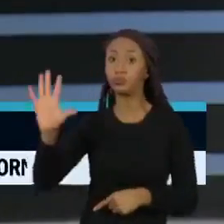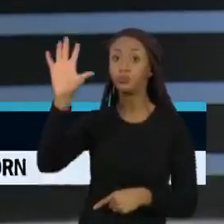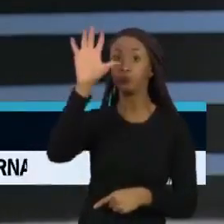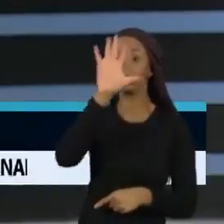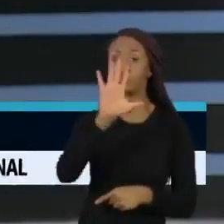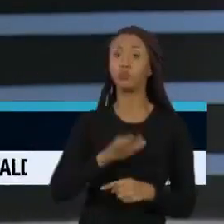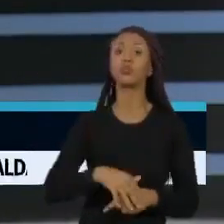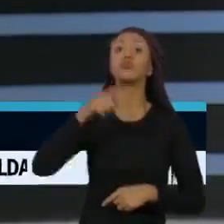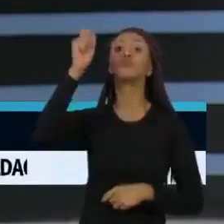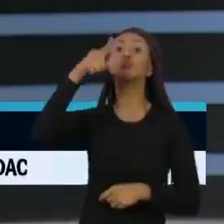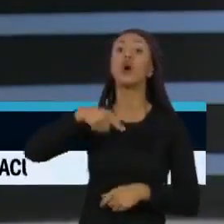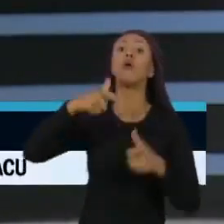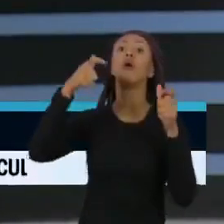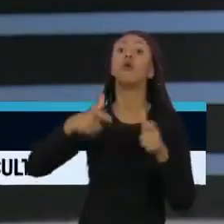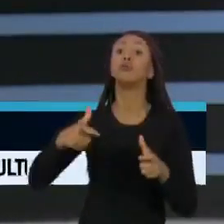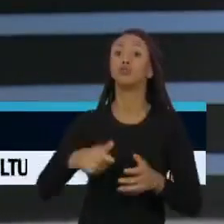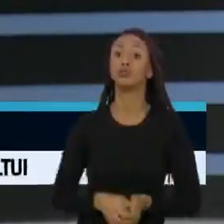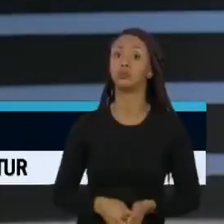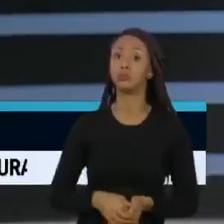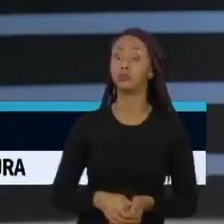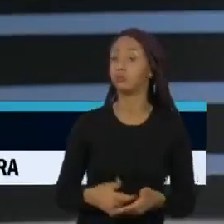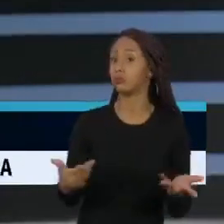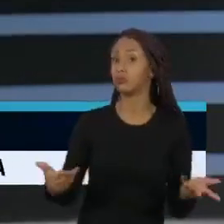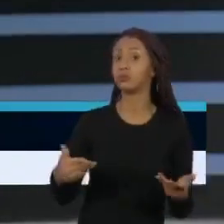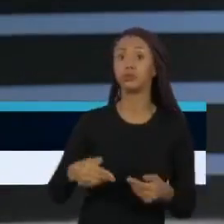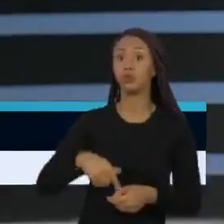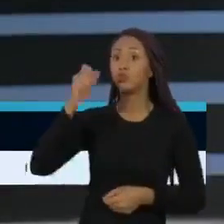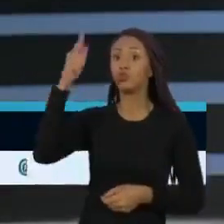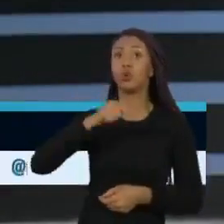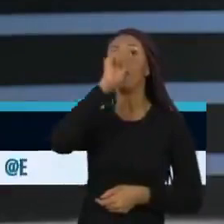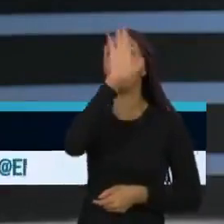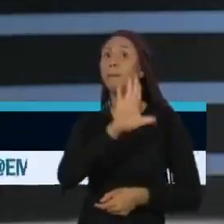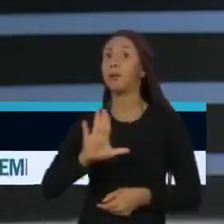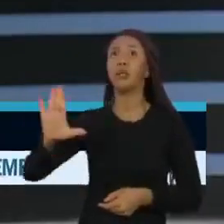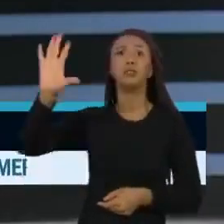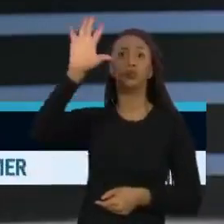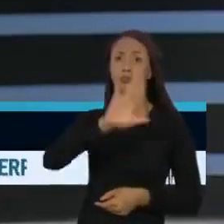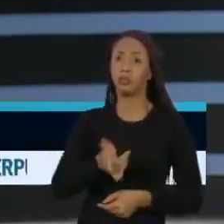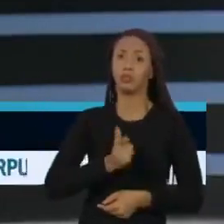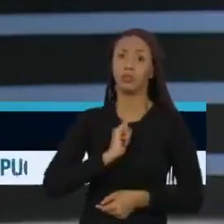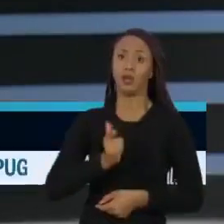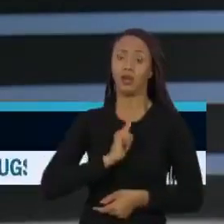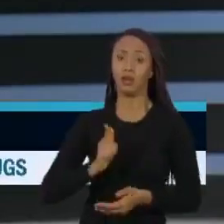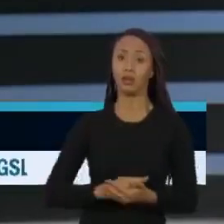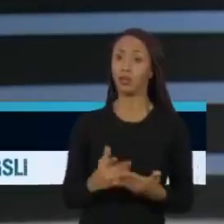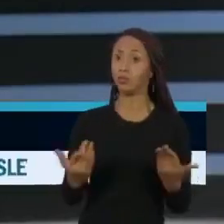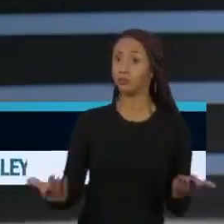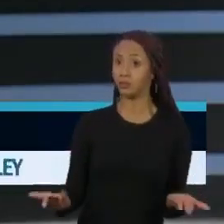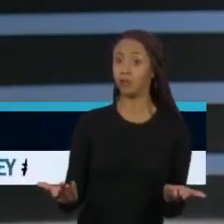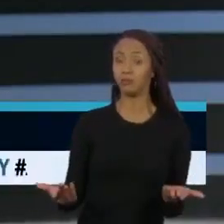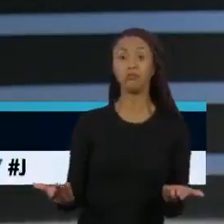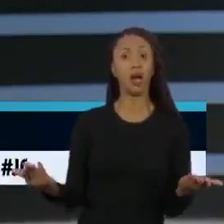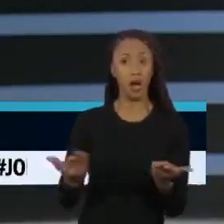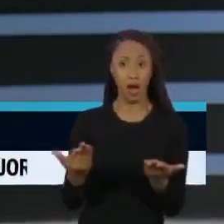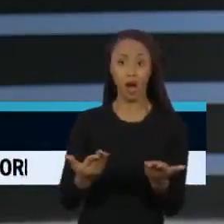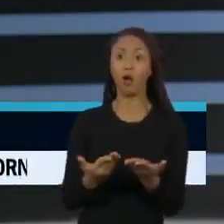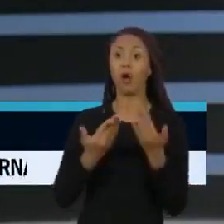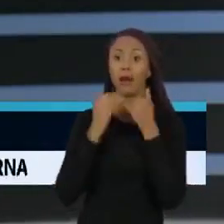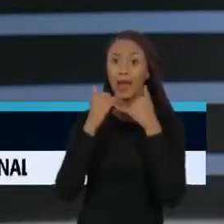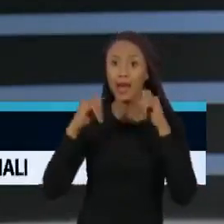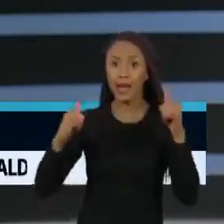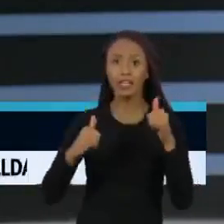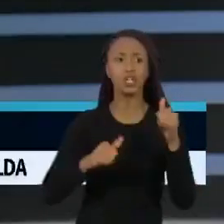só nas duas pontas do país deve ter um Sul ou só você tem todos os lugares a d a ação veio para ficar da